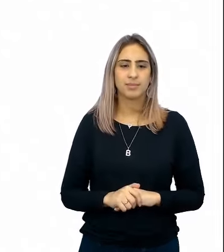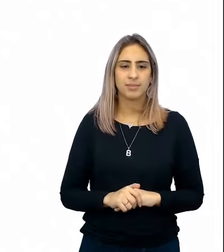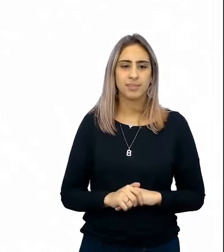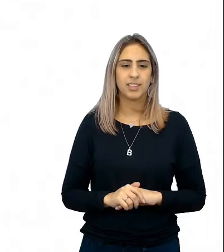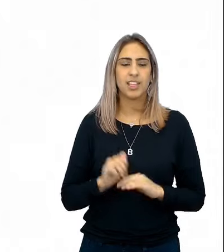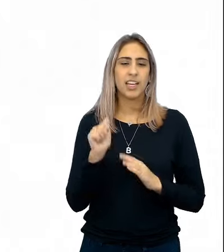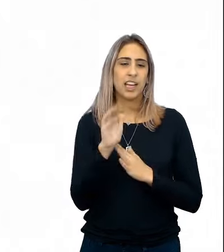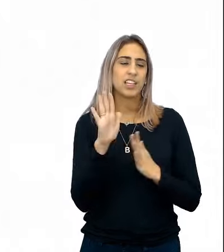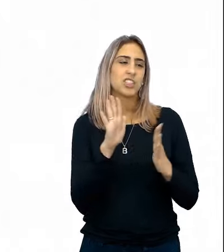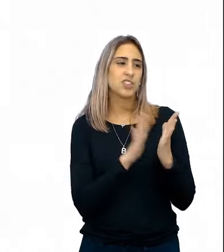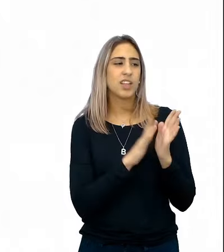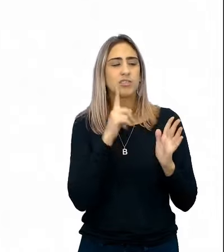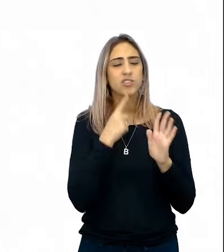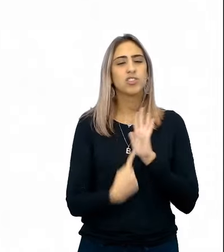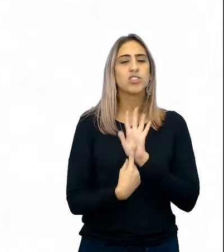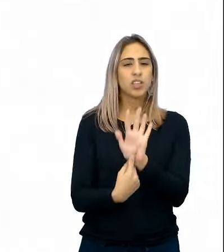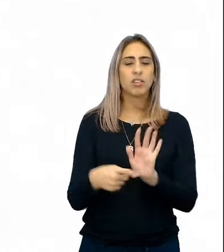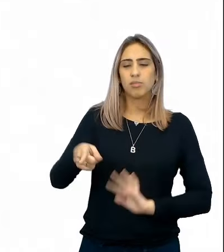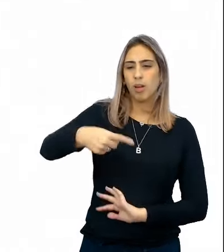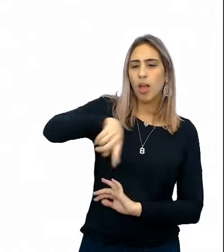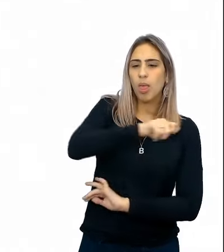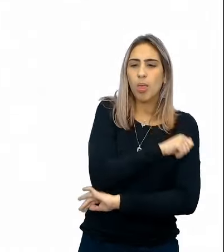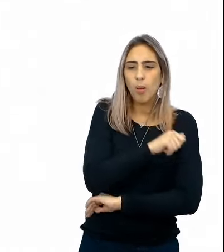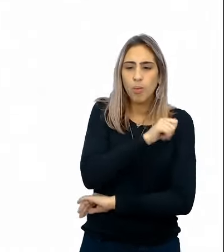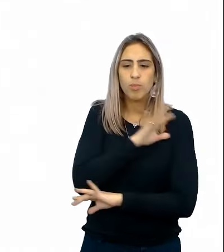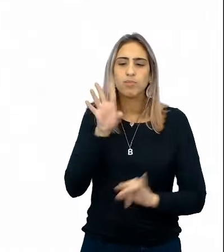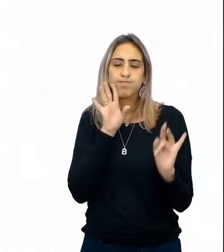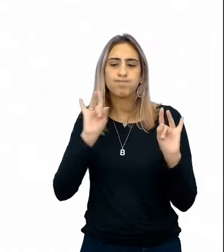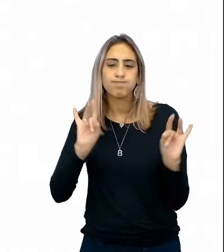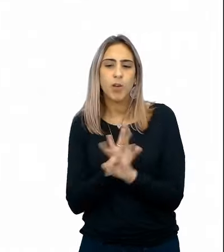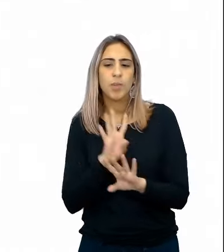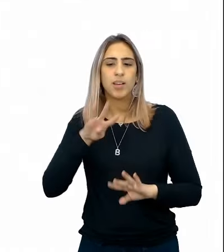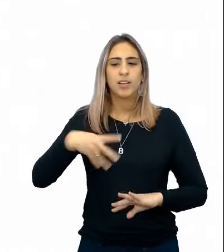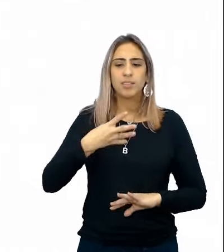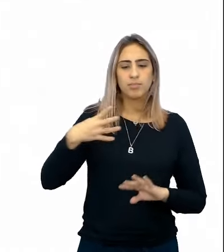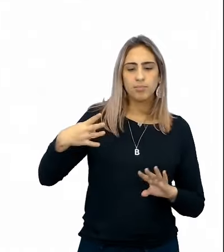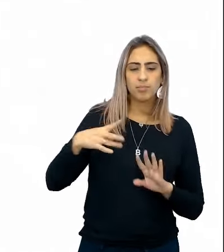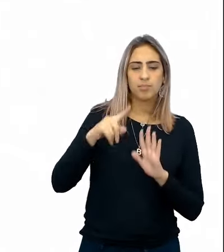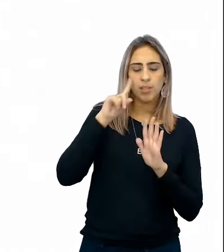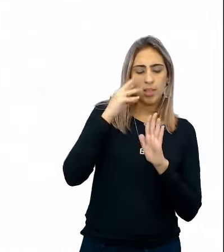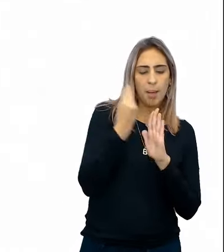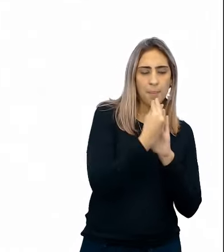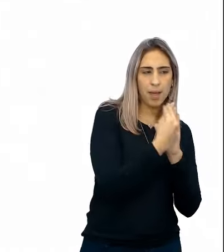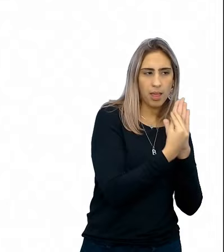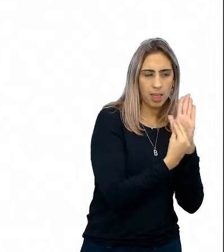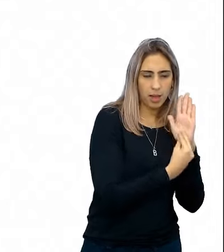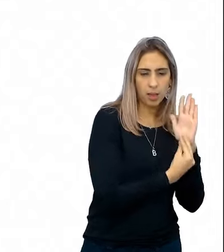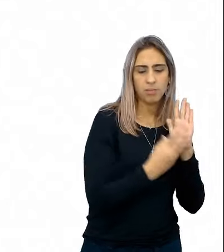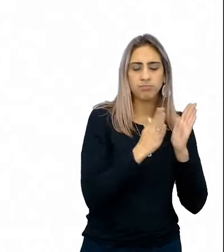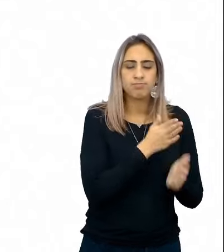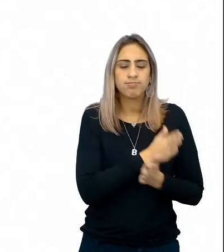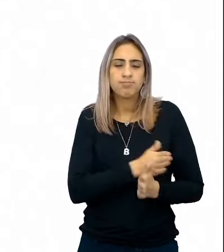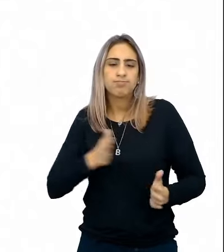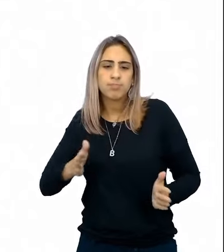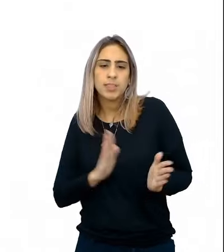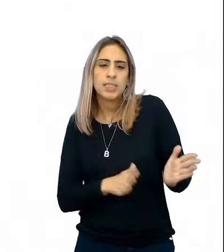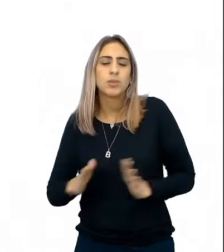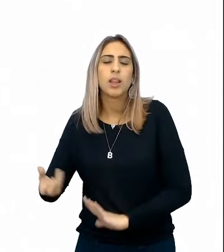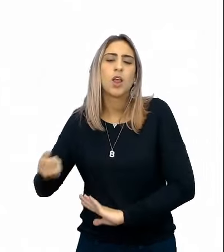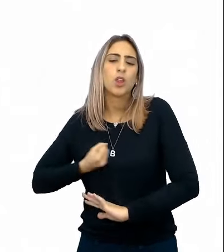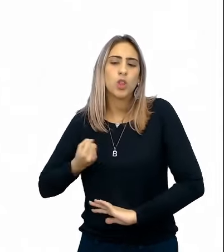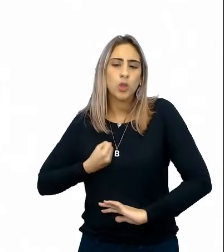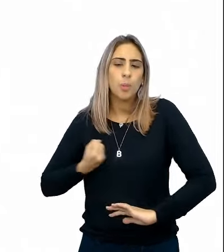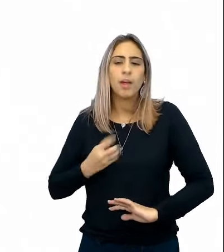A atividade indica que os estudantes completem o calendário, no caso a tabela, a partir da sequência numérica